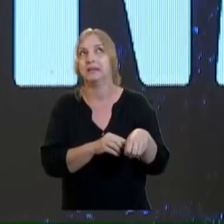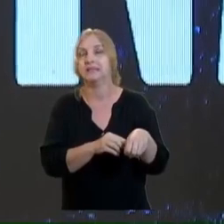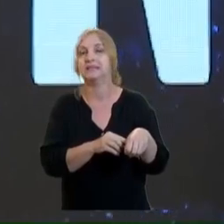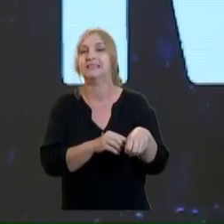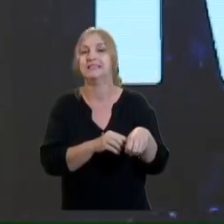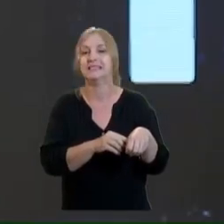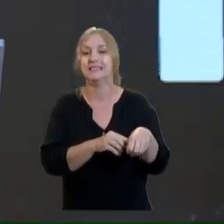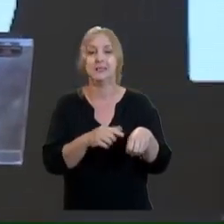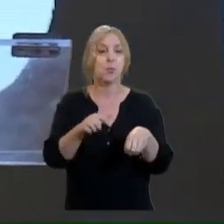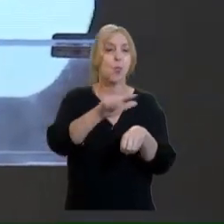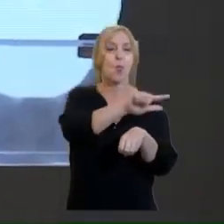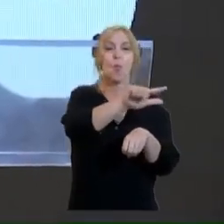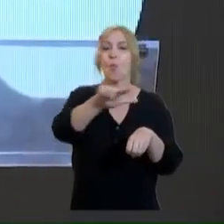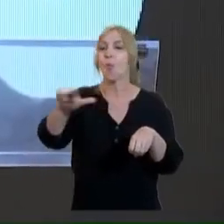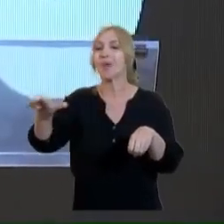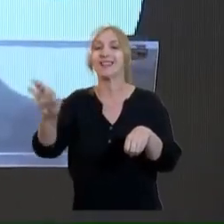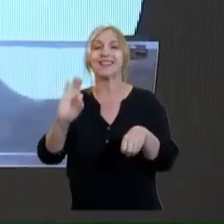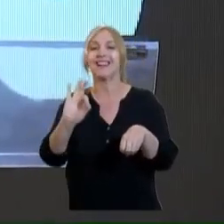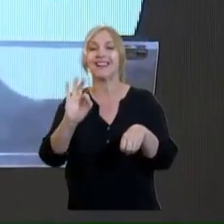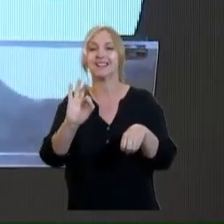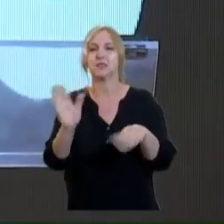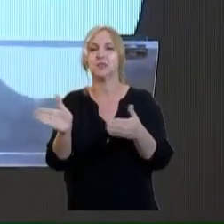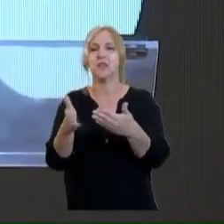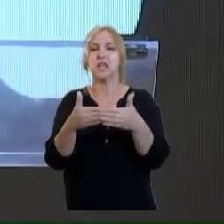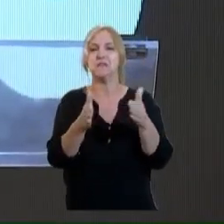E não tem uma borracharia perto.